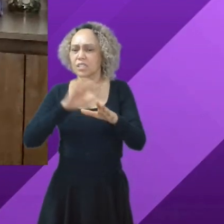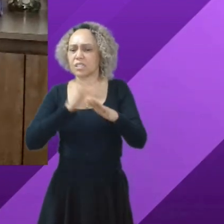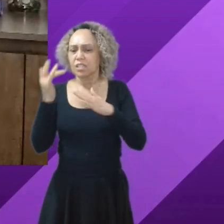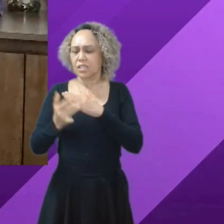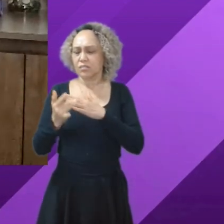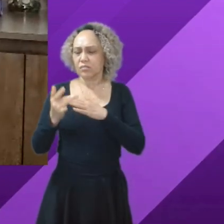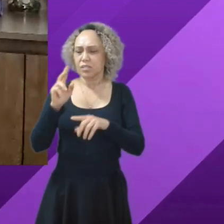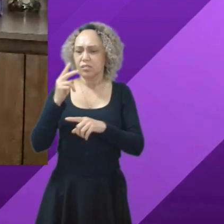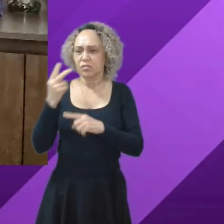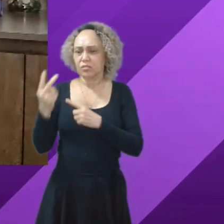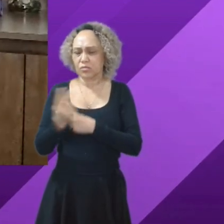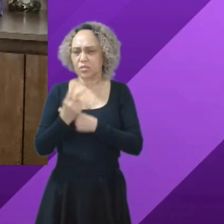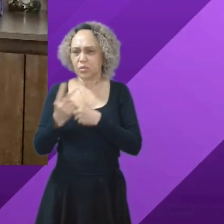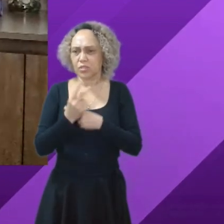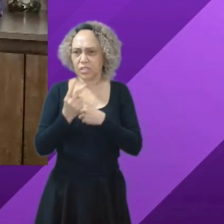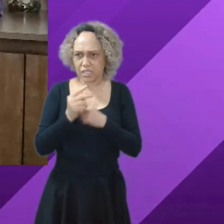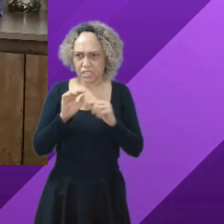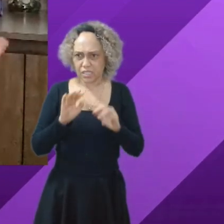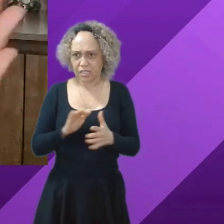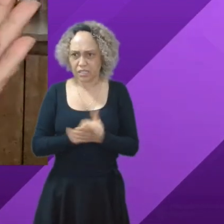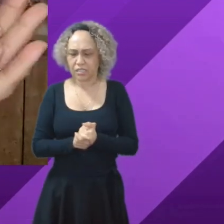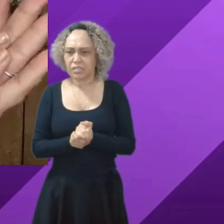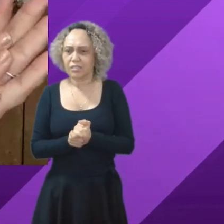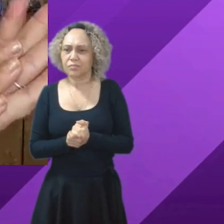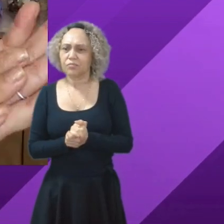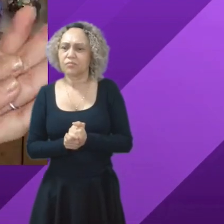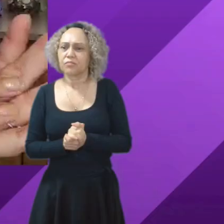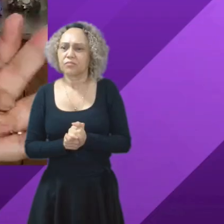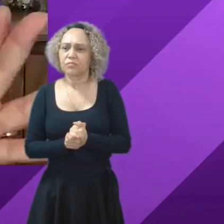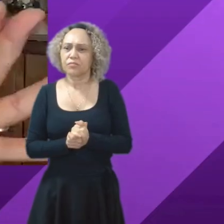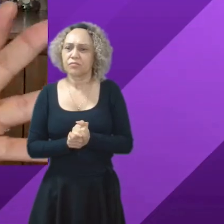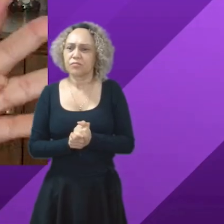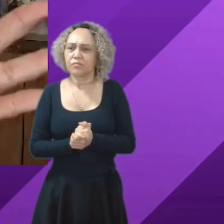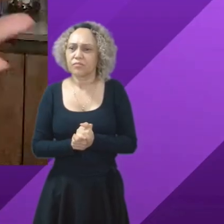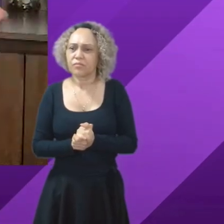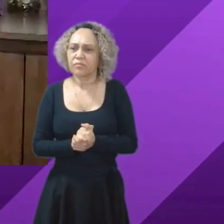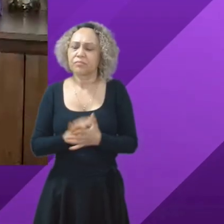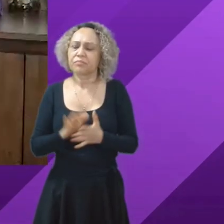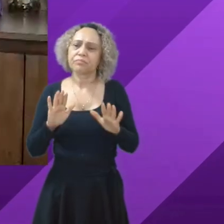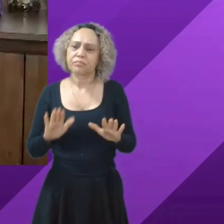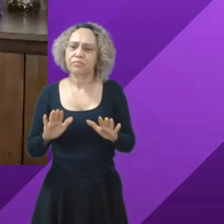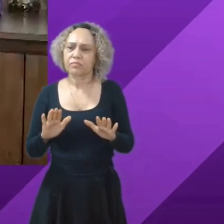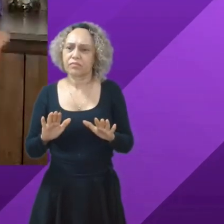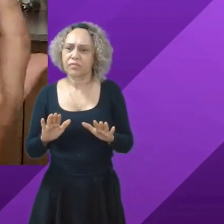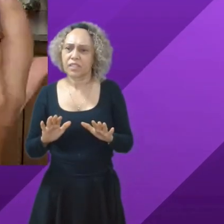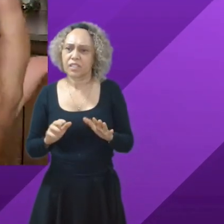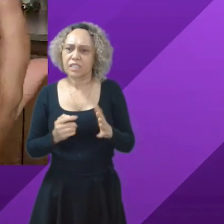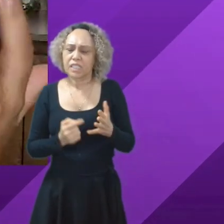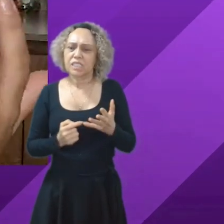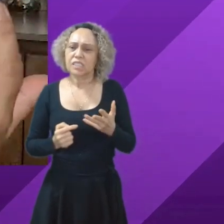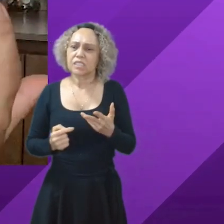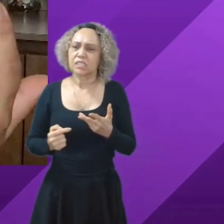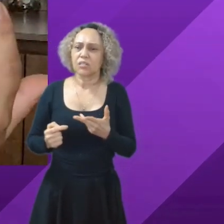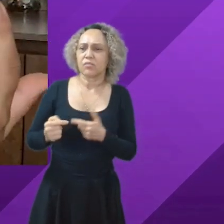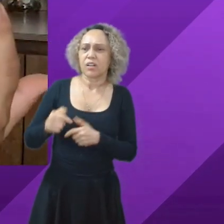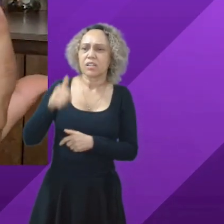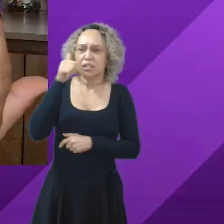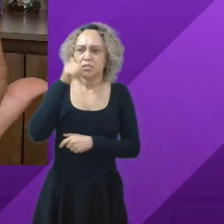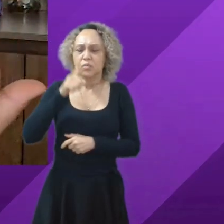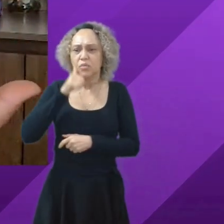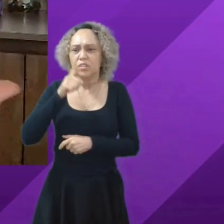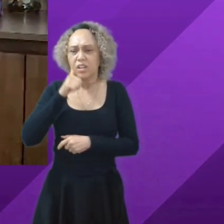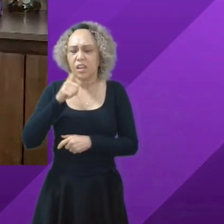mesmo assim as deepfakes, como a gente já falou, querendo ou não, assim, são as mulheres